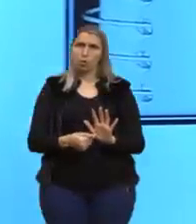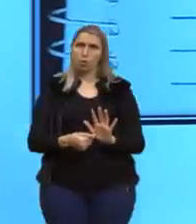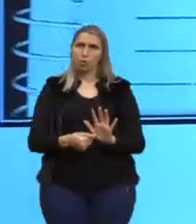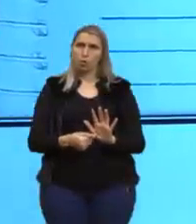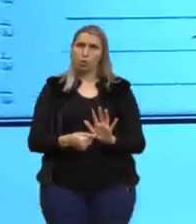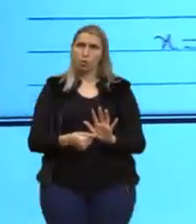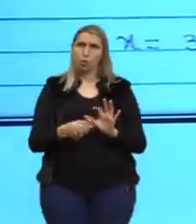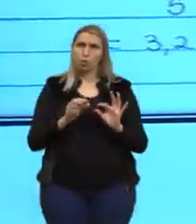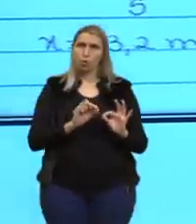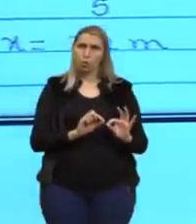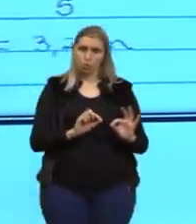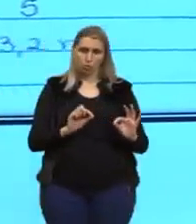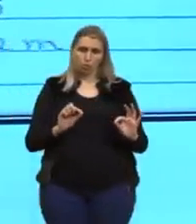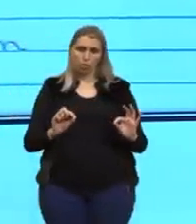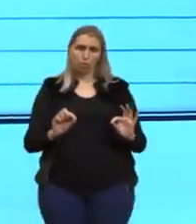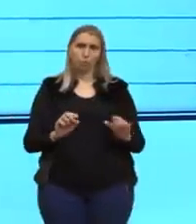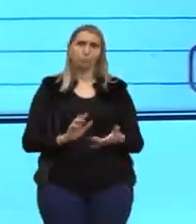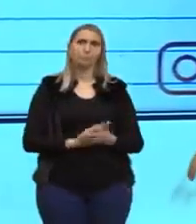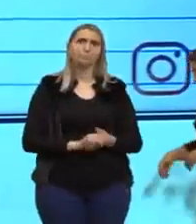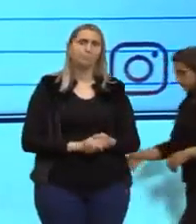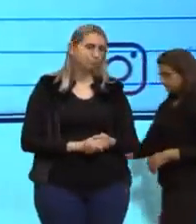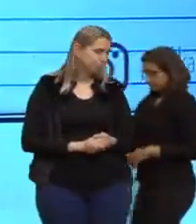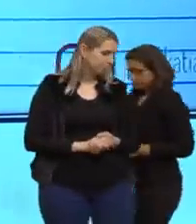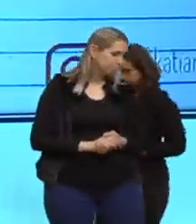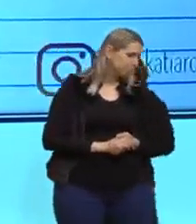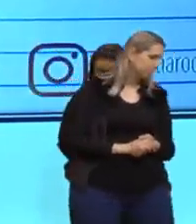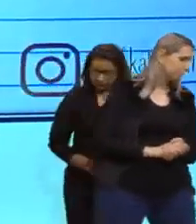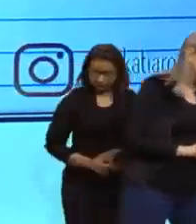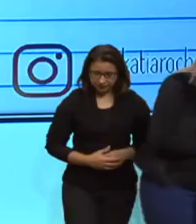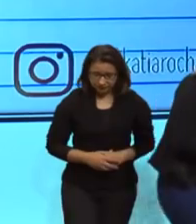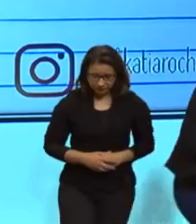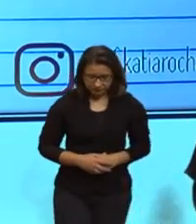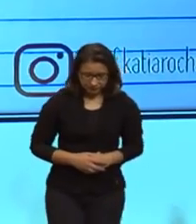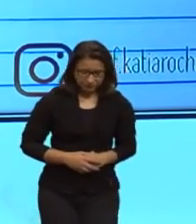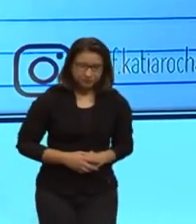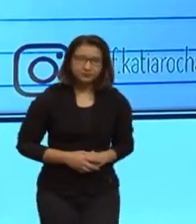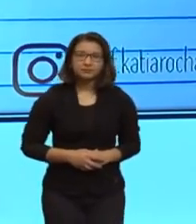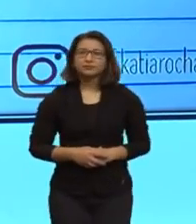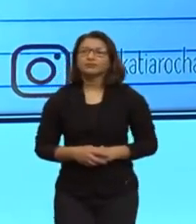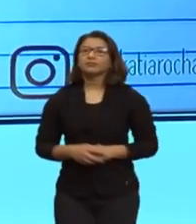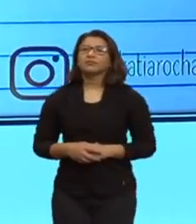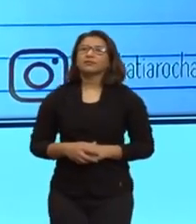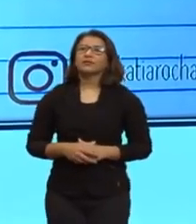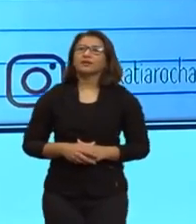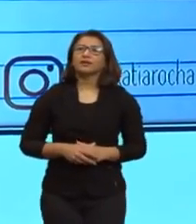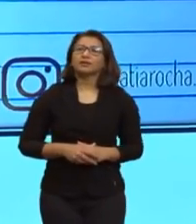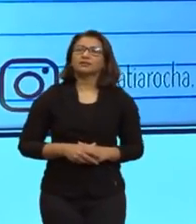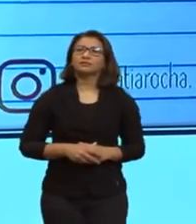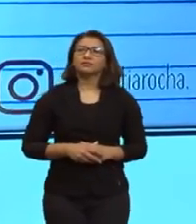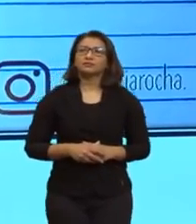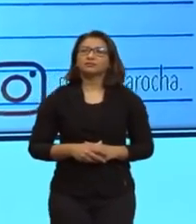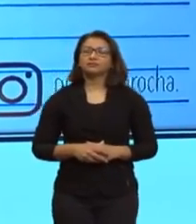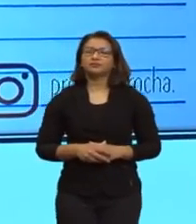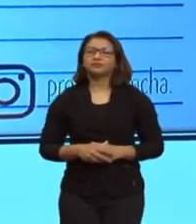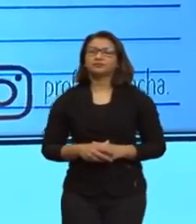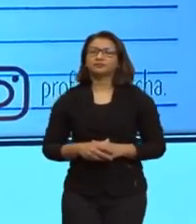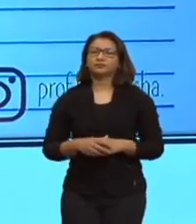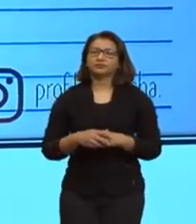o que eu estou conversando com vocês. Certo? Então, ó, no desenho que foi dado, essa é a distância x que nós